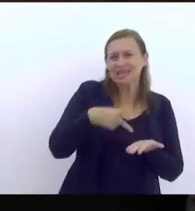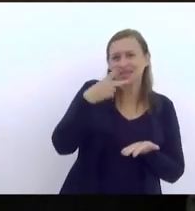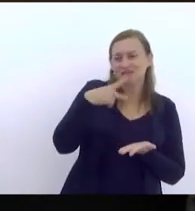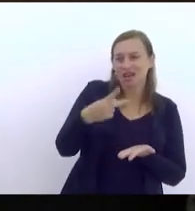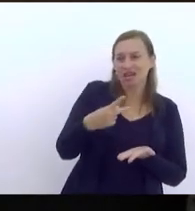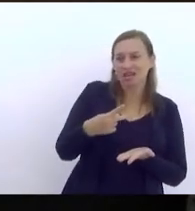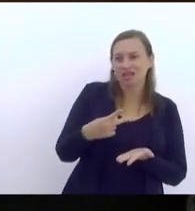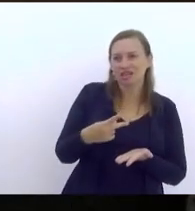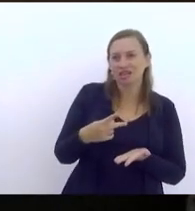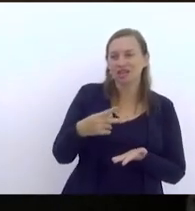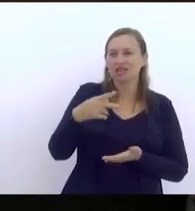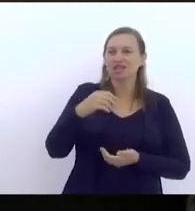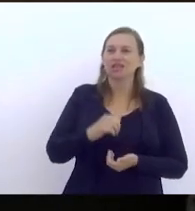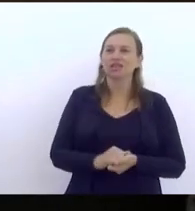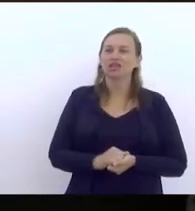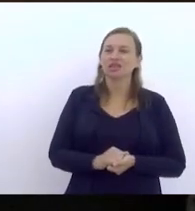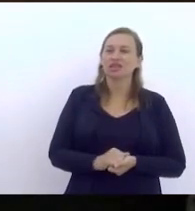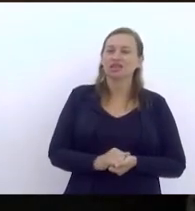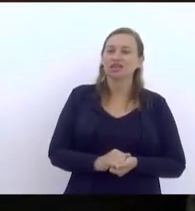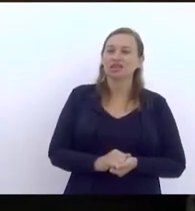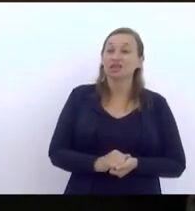que a neurocirurgia comprova.